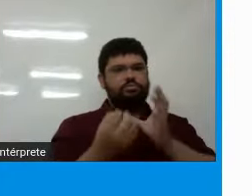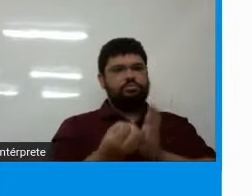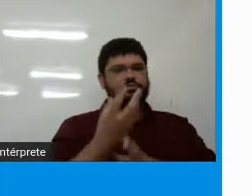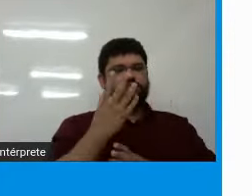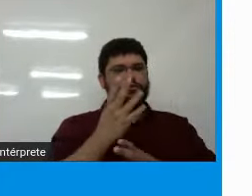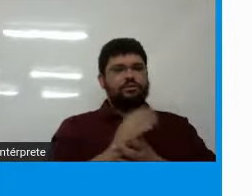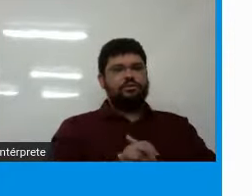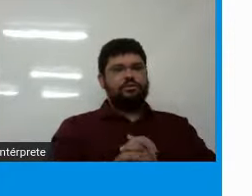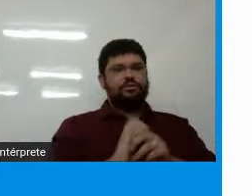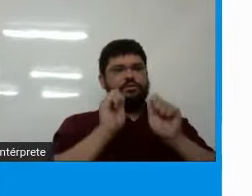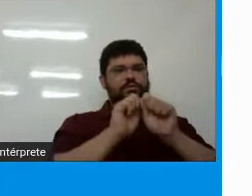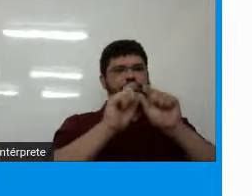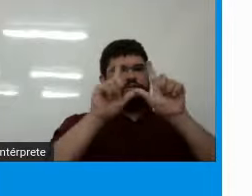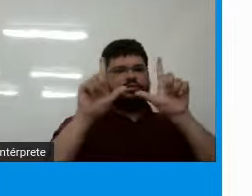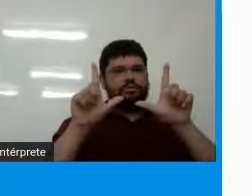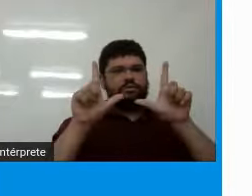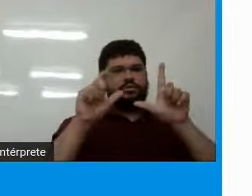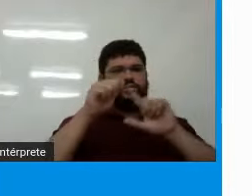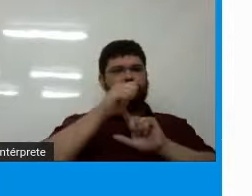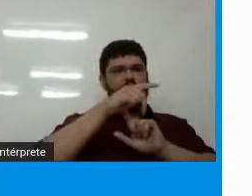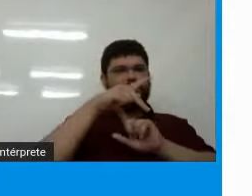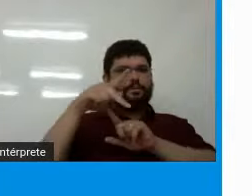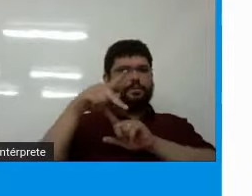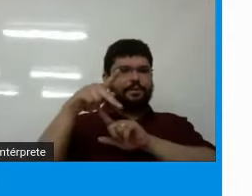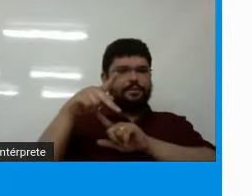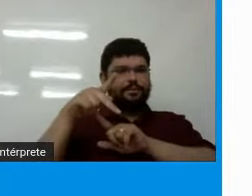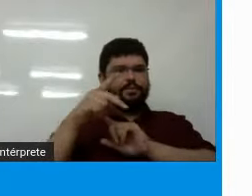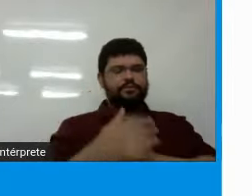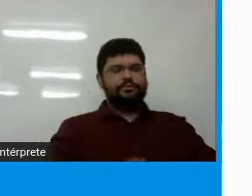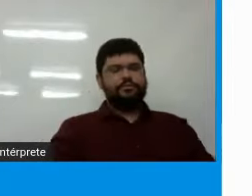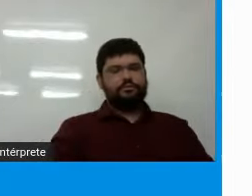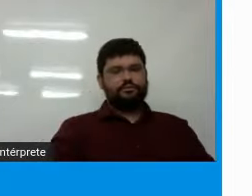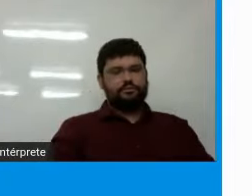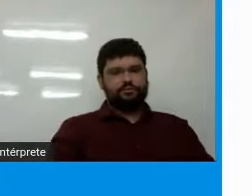naquela grade de aplicativos do Google Suite.